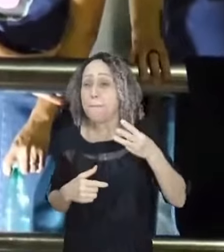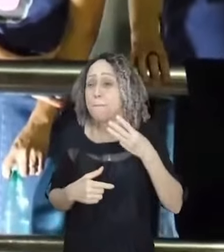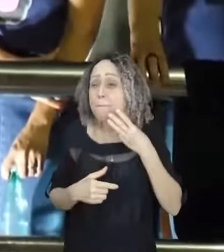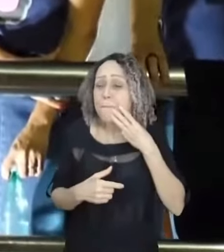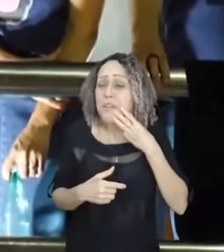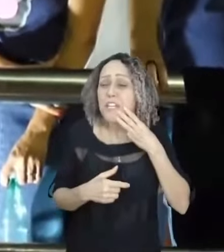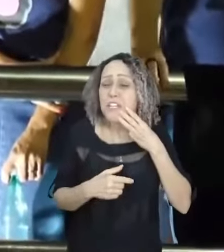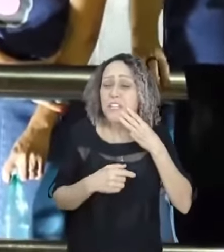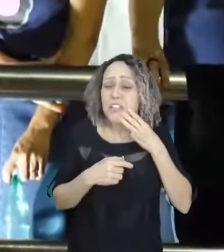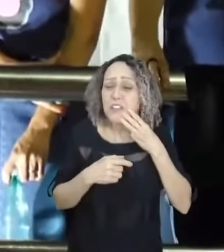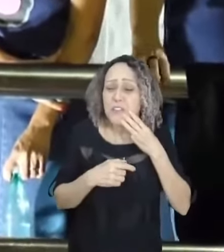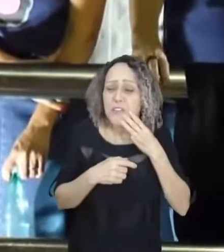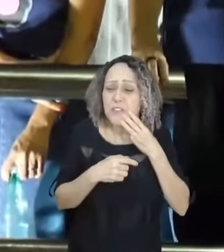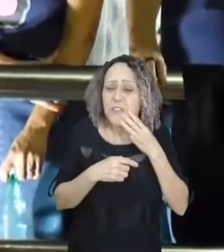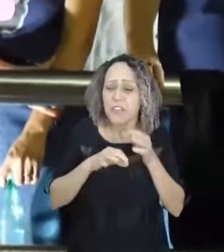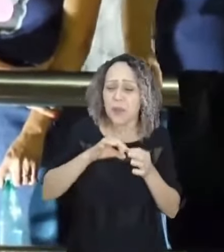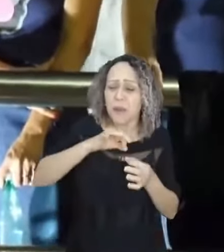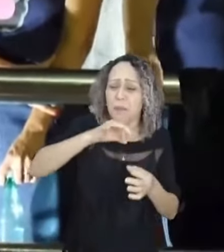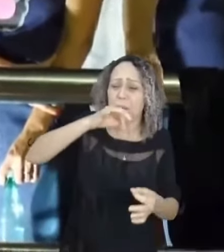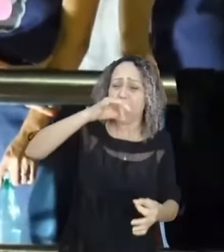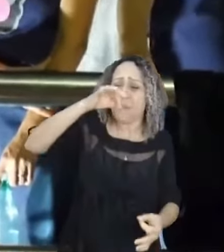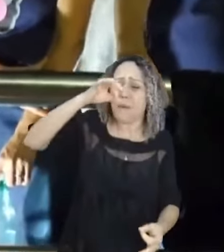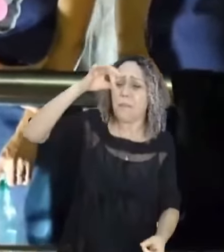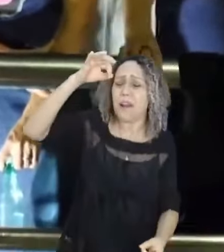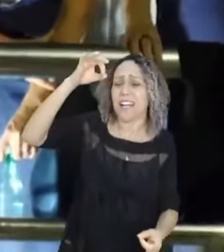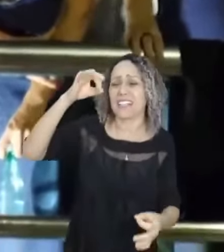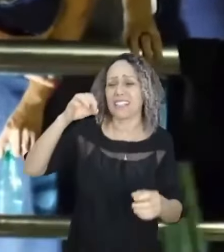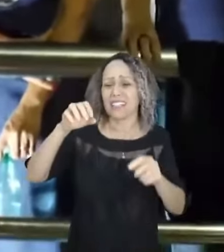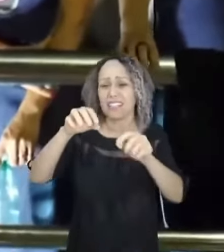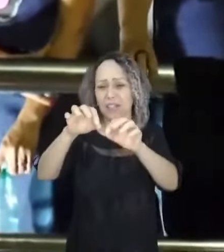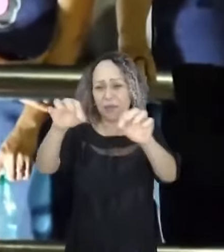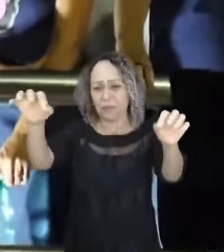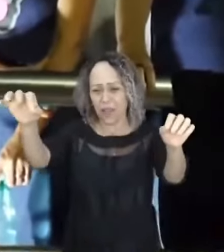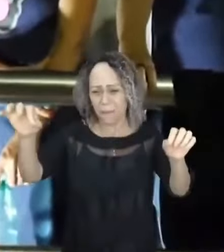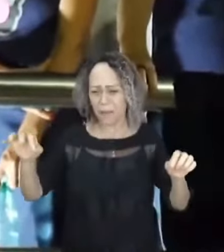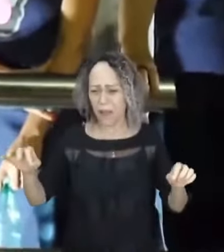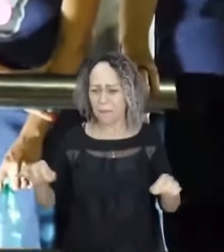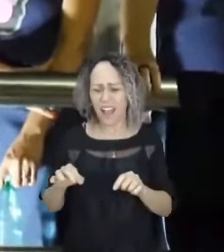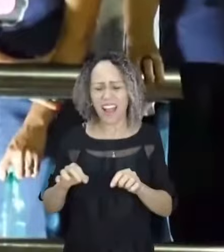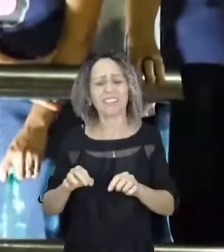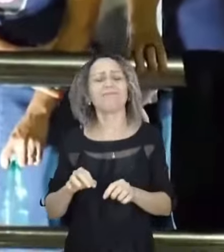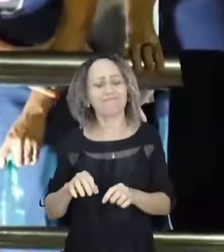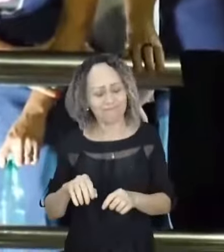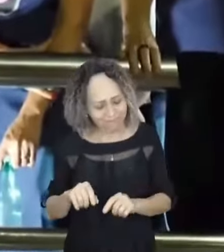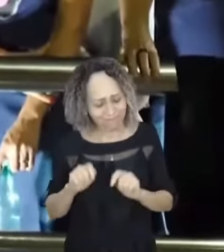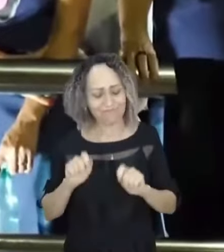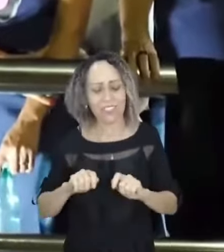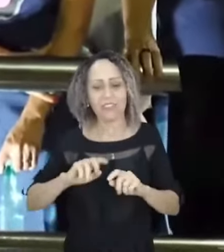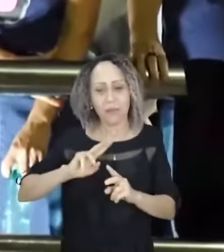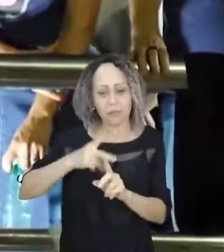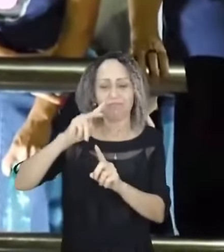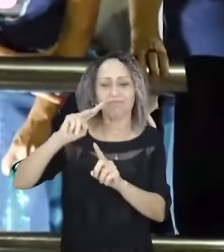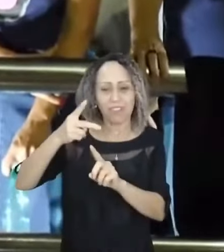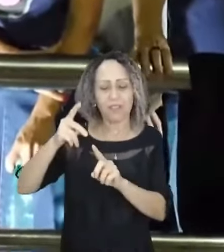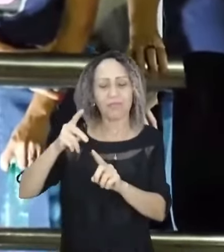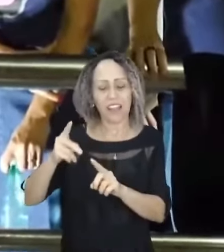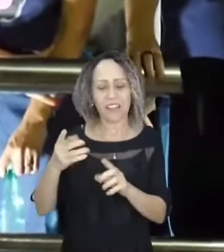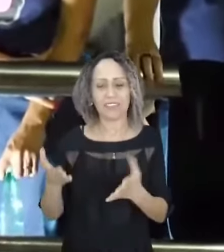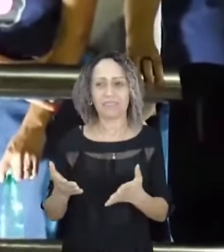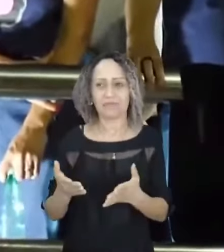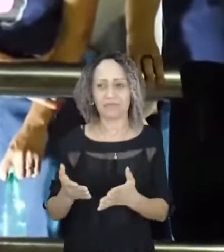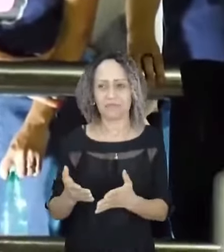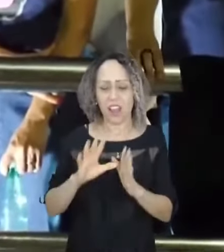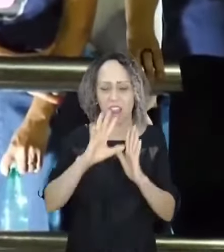recupera essa terra. A gente pode dobrar a produção que nós temos hoje. E a Amazônia não vai ser transformada